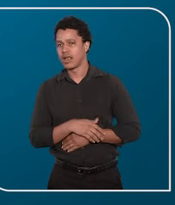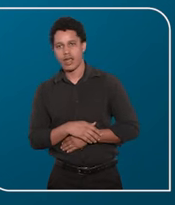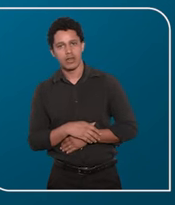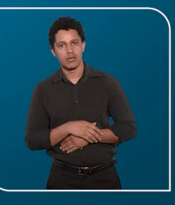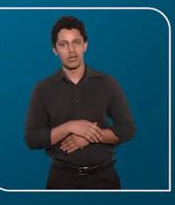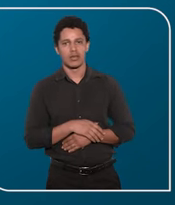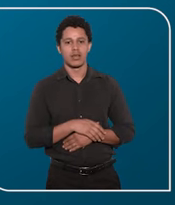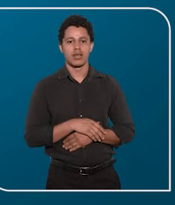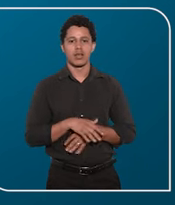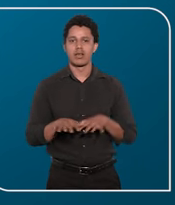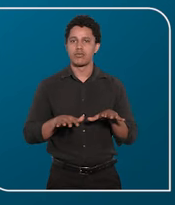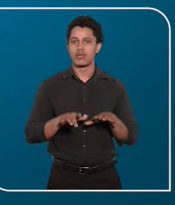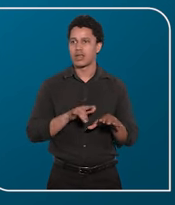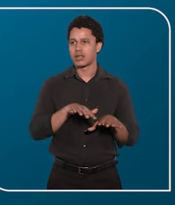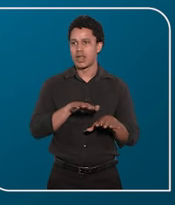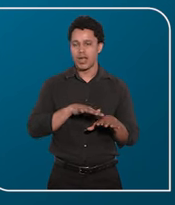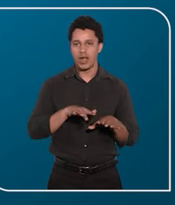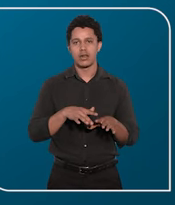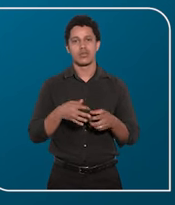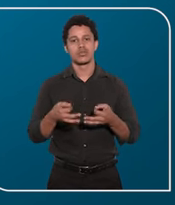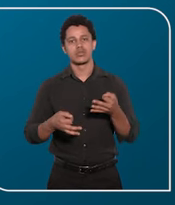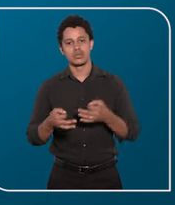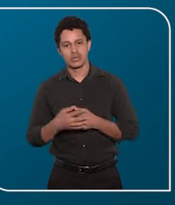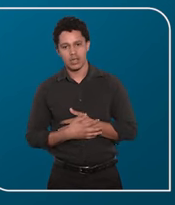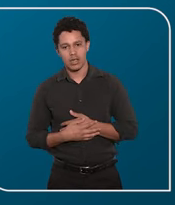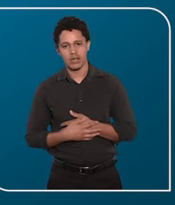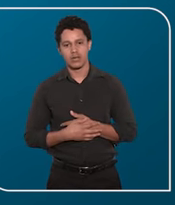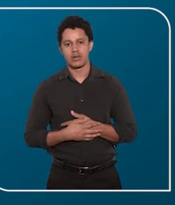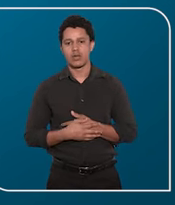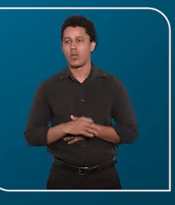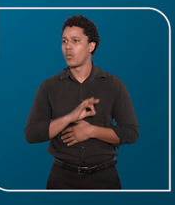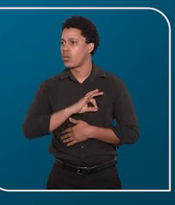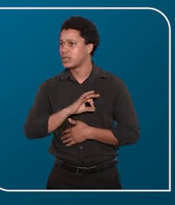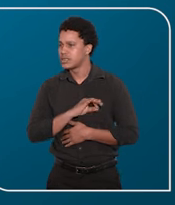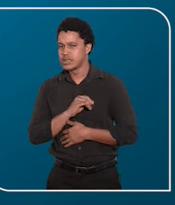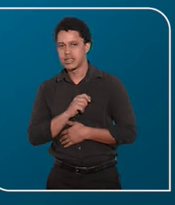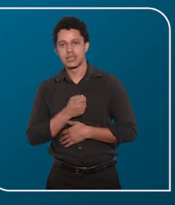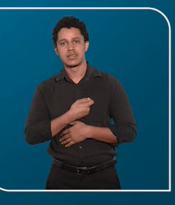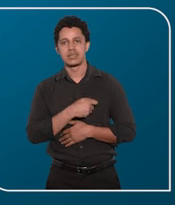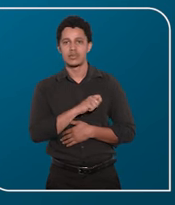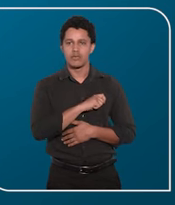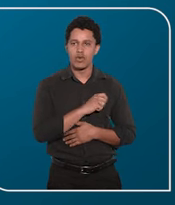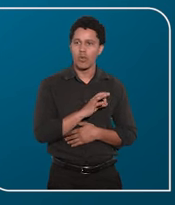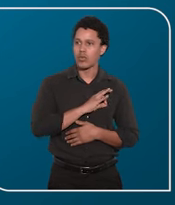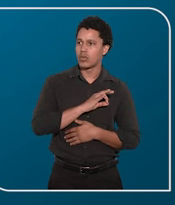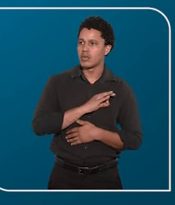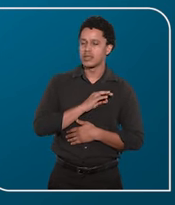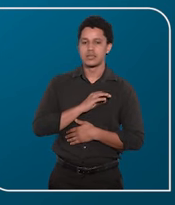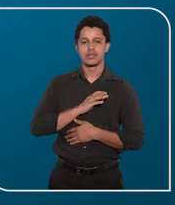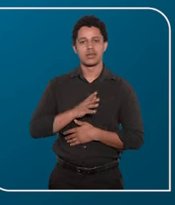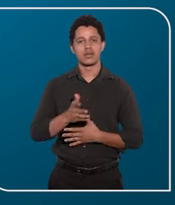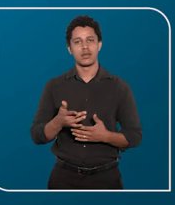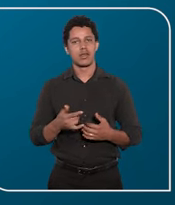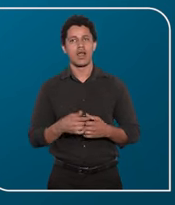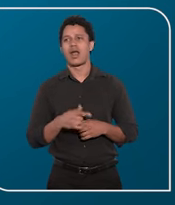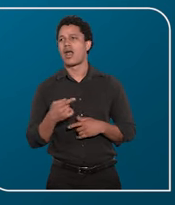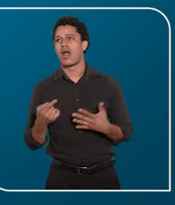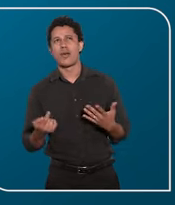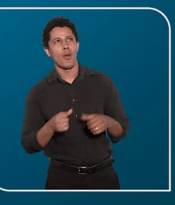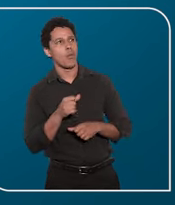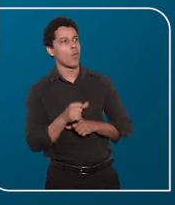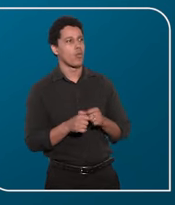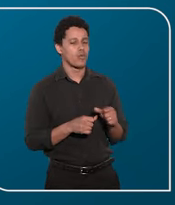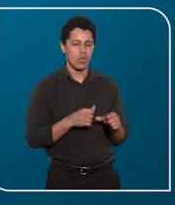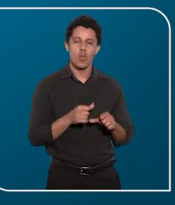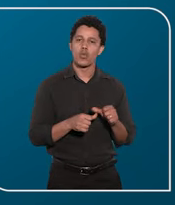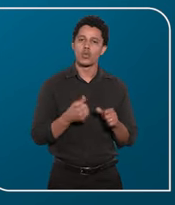Judiciário, serventuário, atividades policiais, tanto Polícia Civil quanto Polícia Militar. Ah, mas isso teve uma alteração.